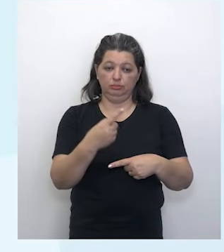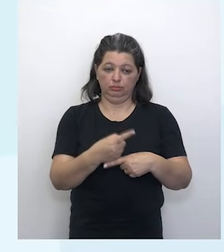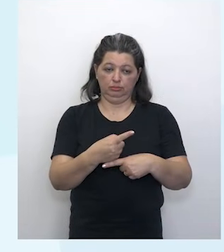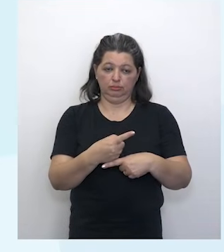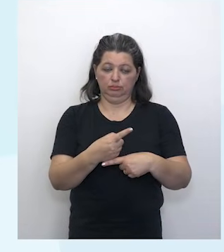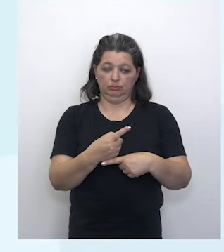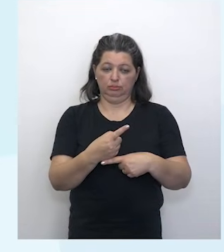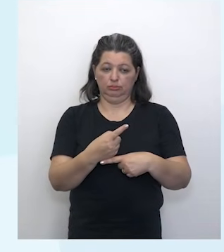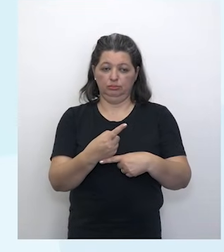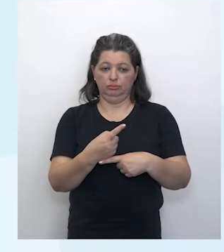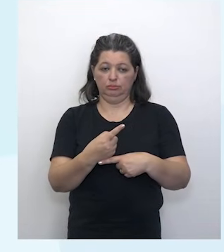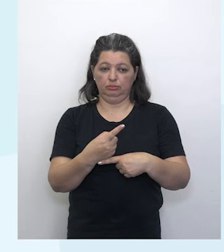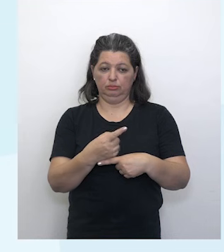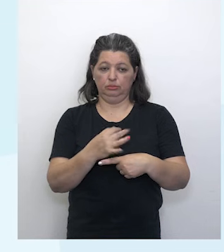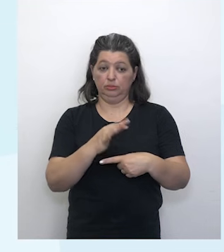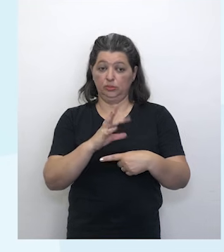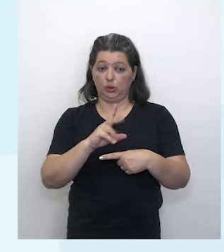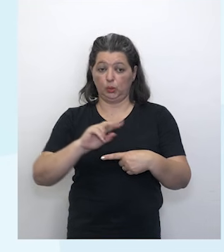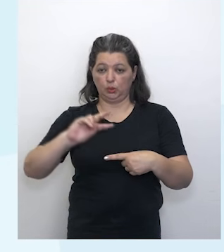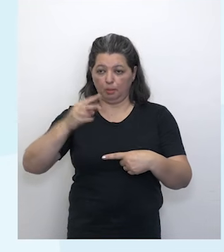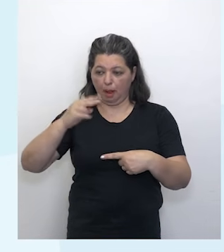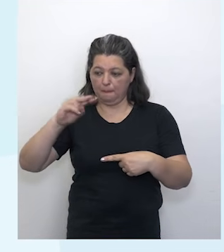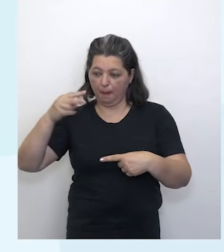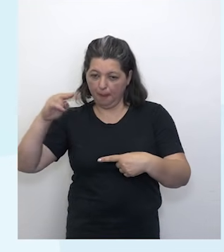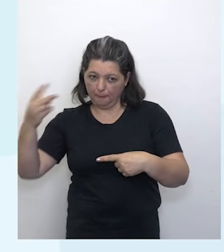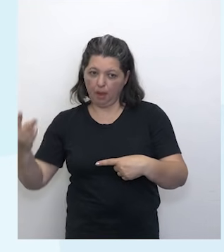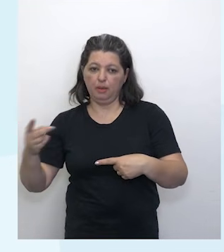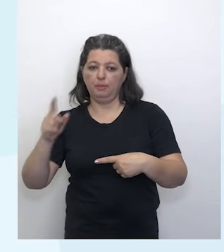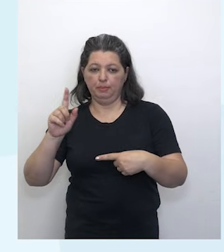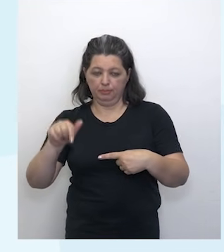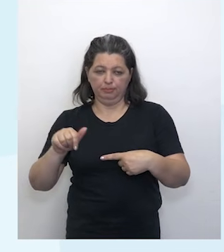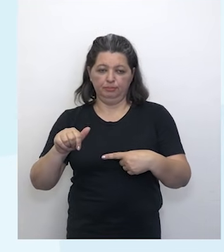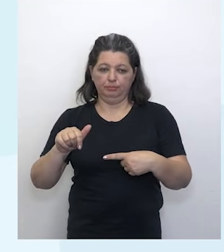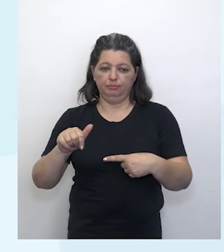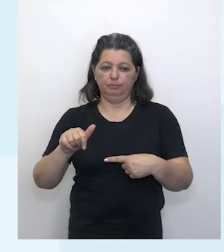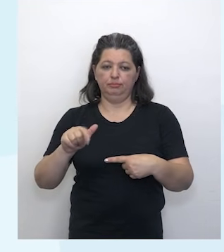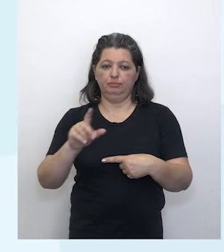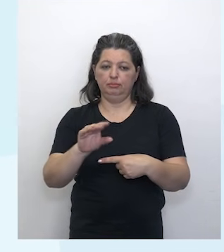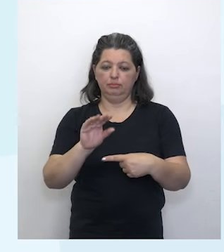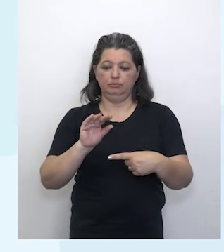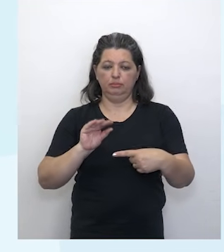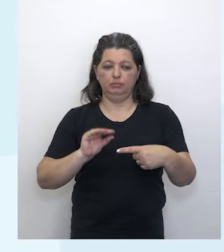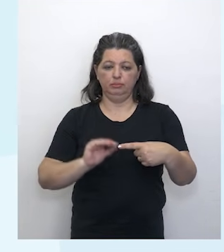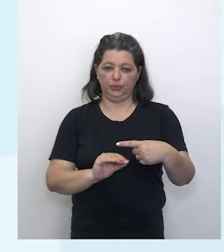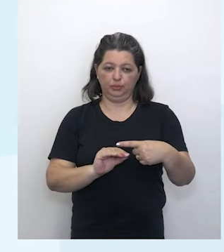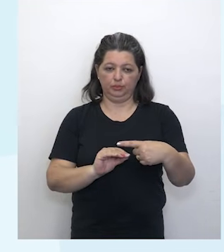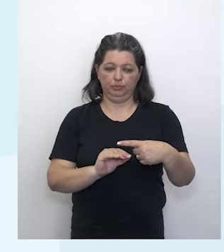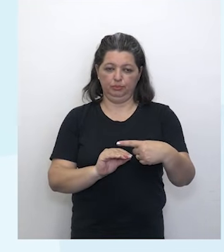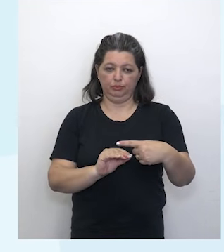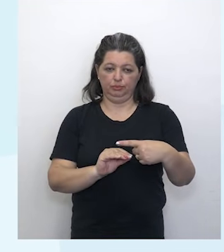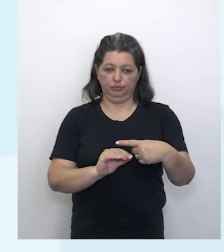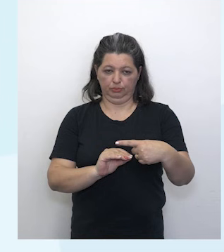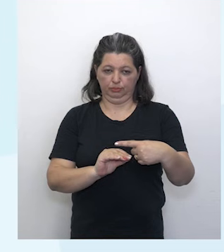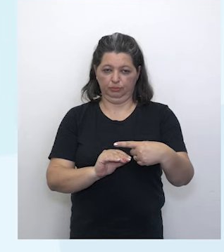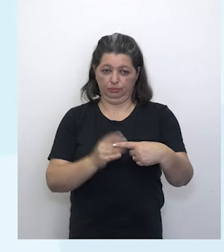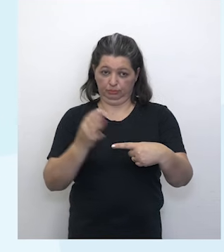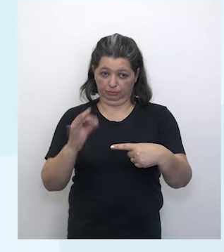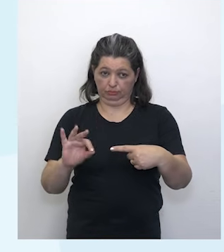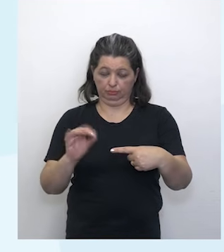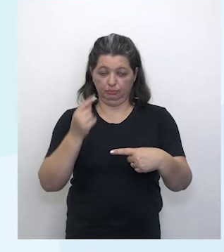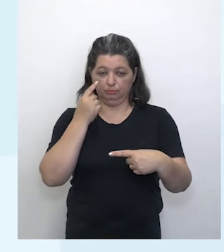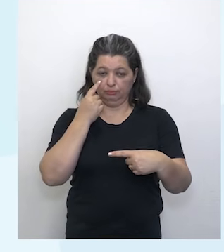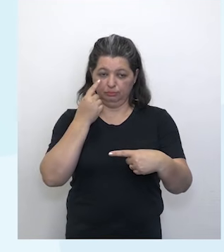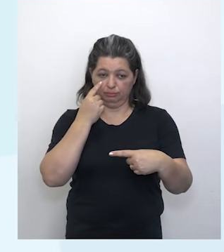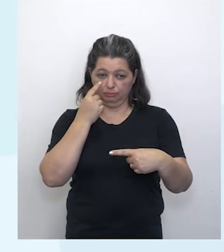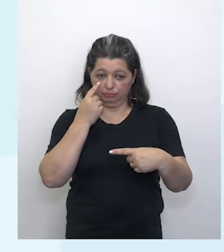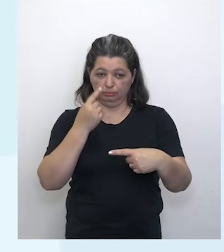mundo aqui, ó, que for elevado ao quadrado. E a gente reescreveu, então, o 1024 como números quadradinhos, tá certo? E aí sai